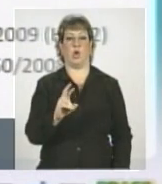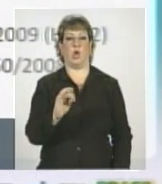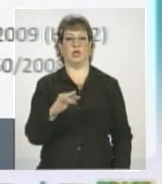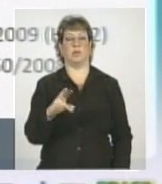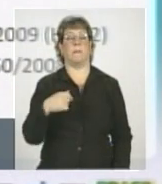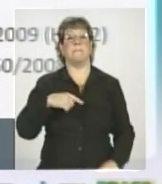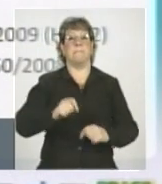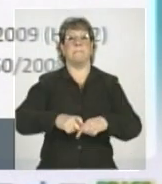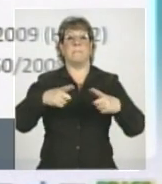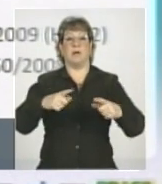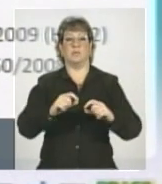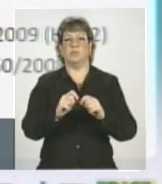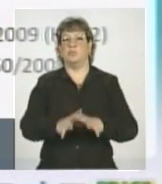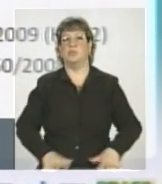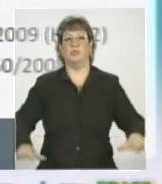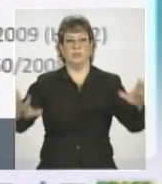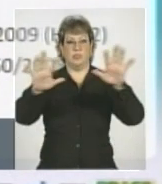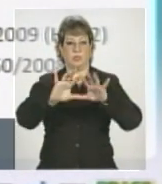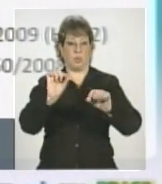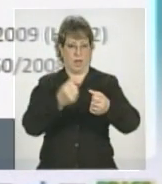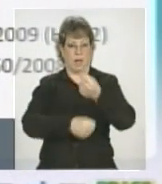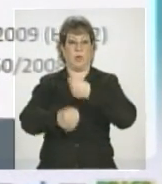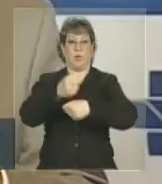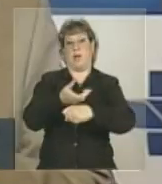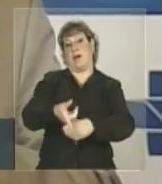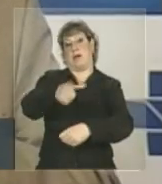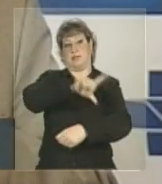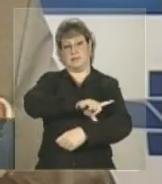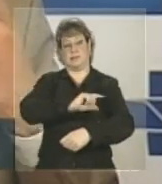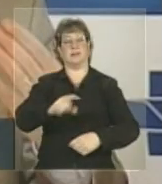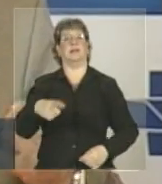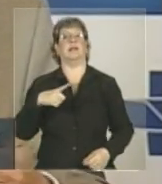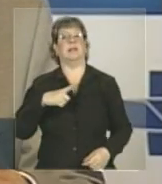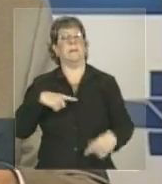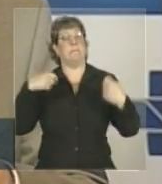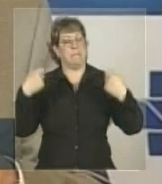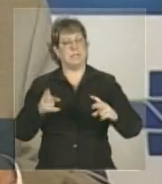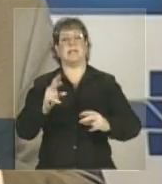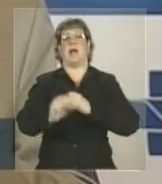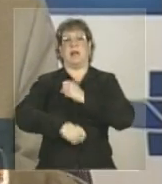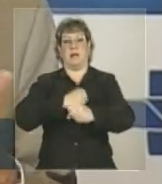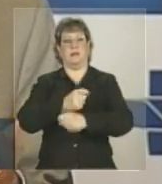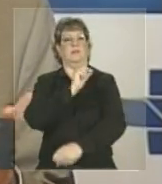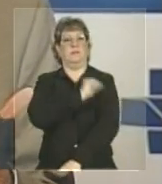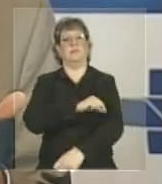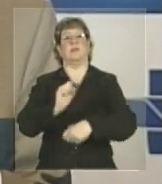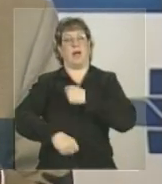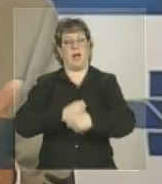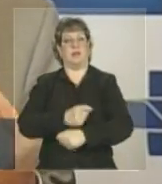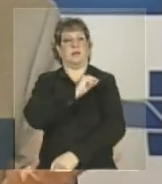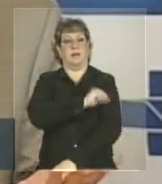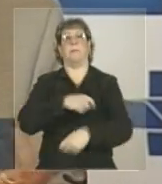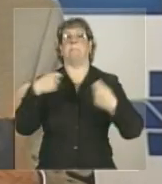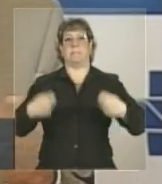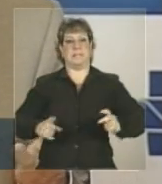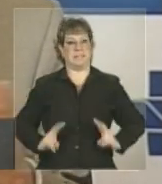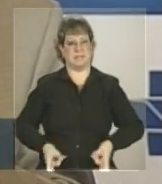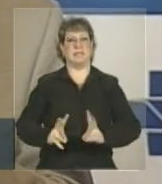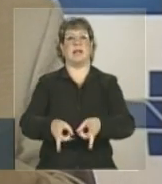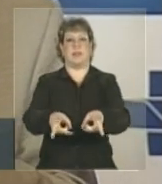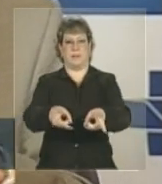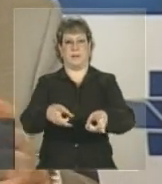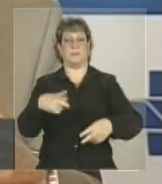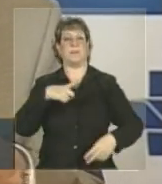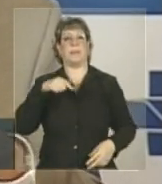mais circularam no ano anterior, ela tem que ser administrada todos os anos. Também é completamente diferente daquelas vacinas que a